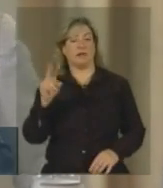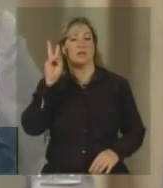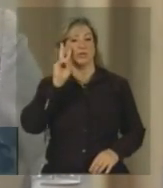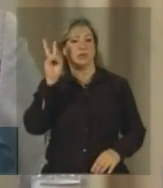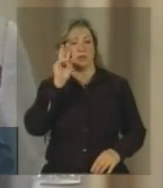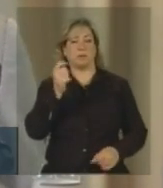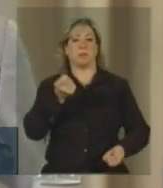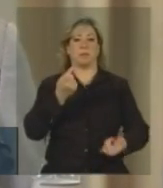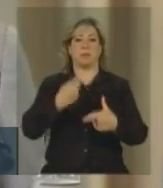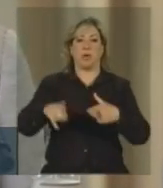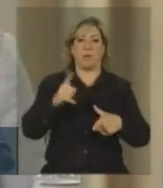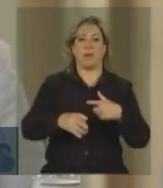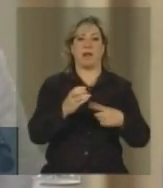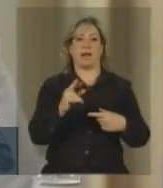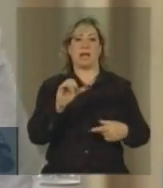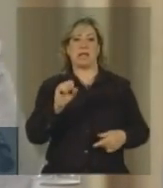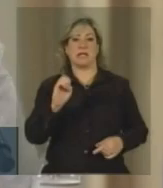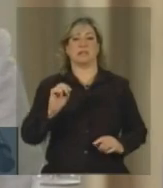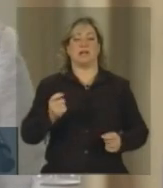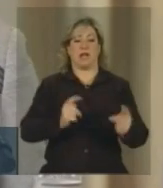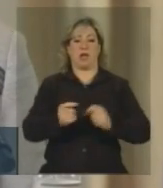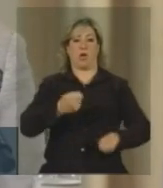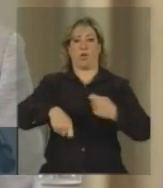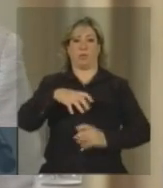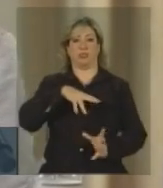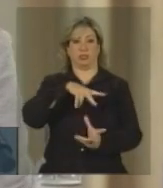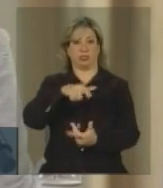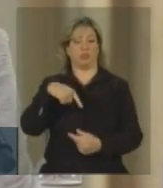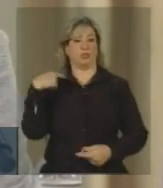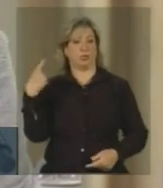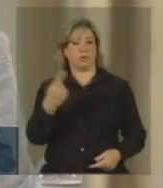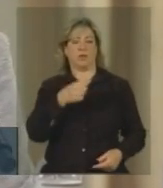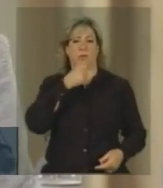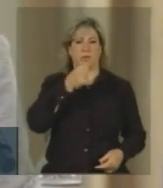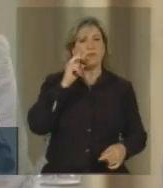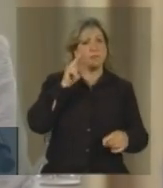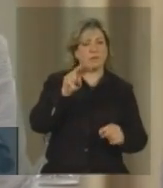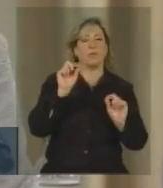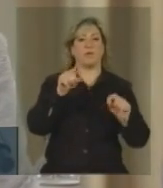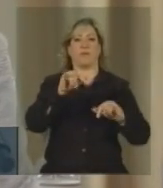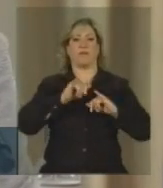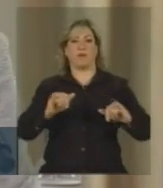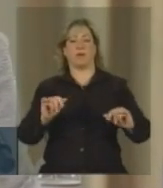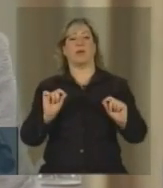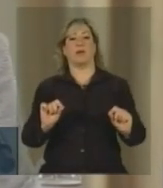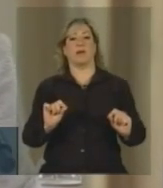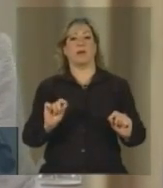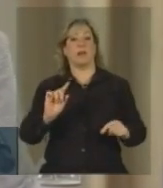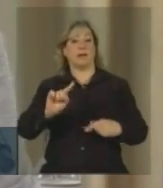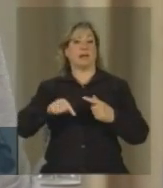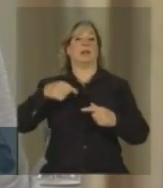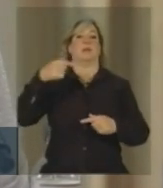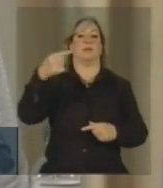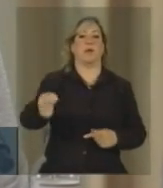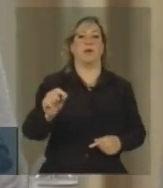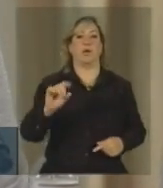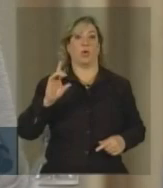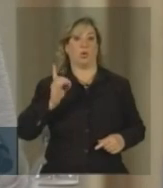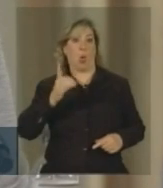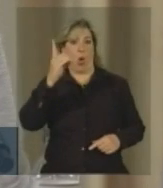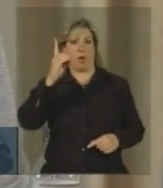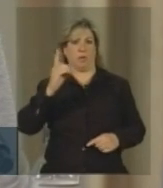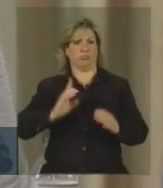uma repercussão importante na mídia internacional do que a senhora disse. E não deu outra. Mais tarde, o dólar